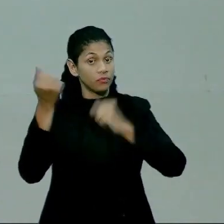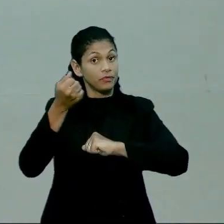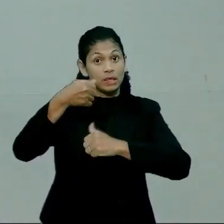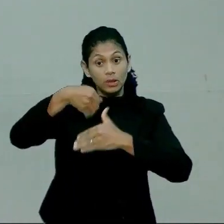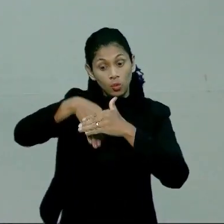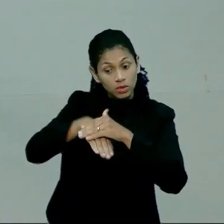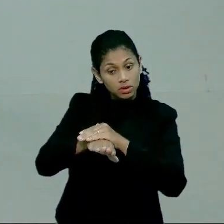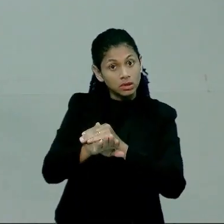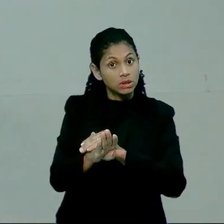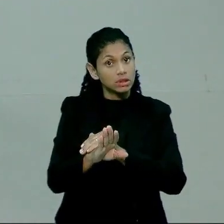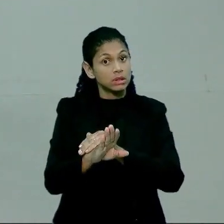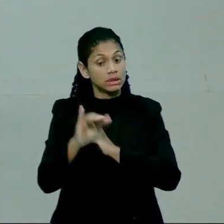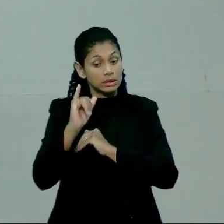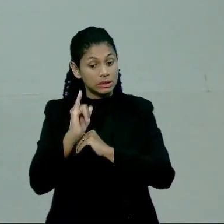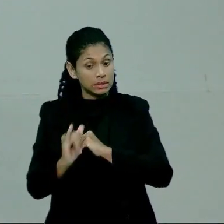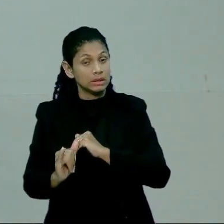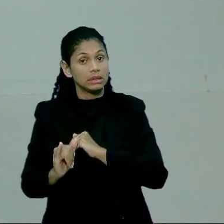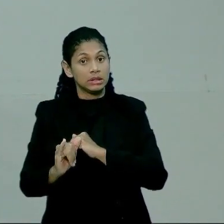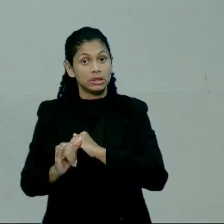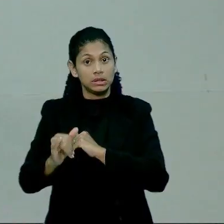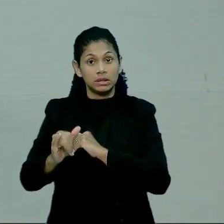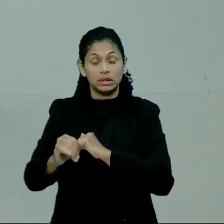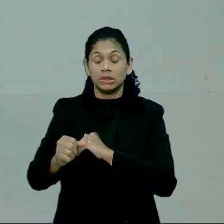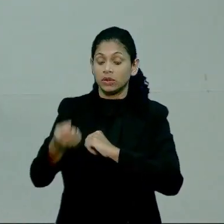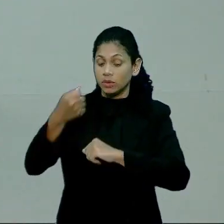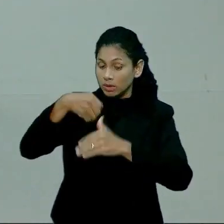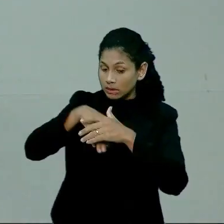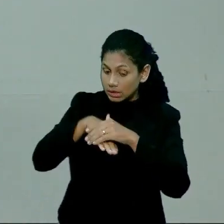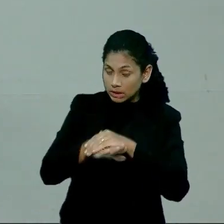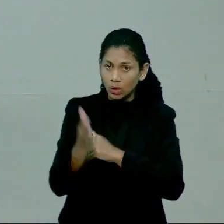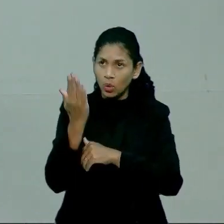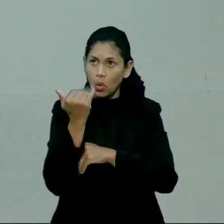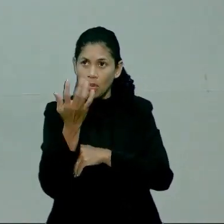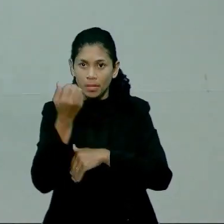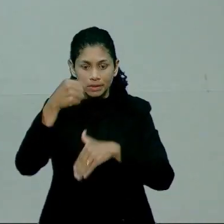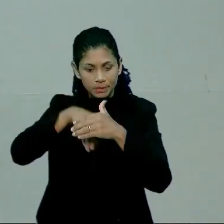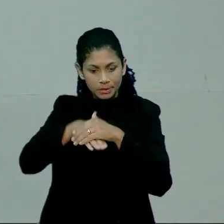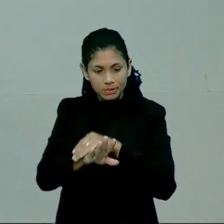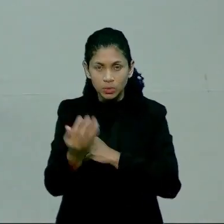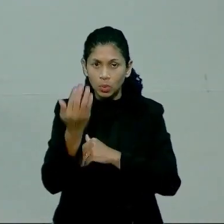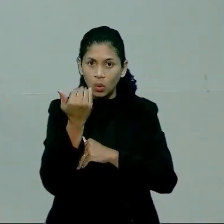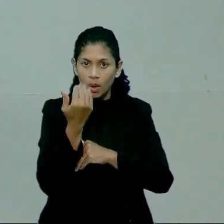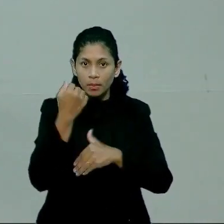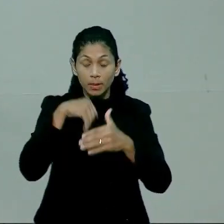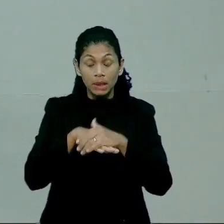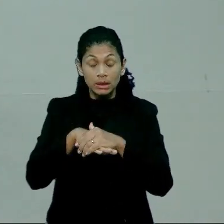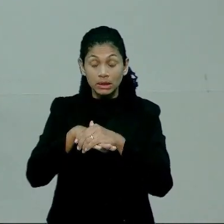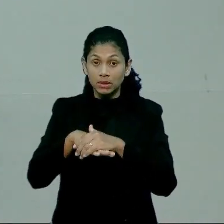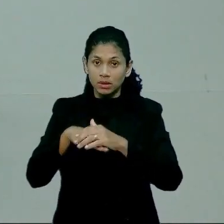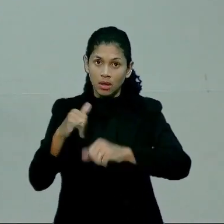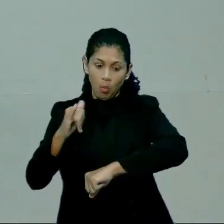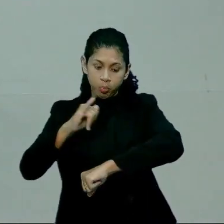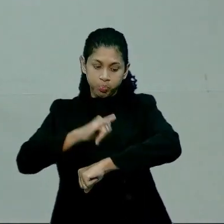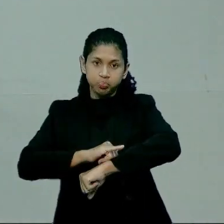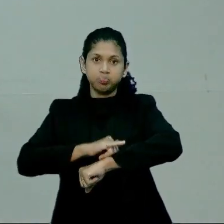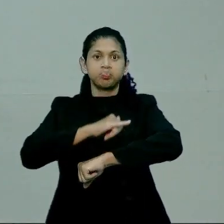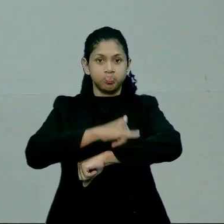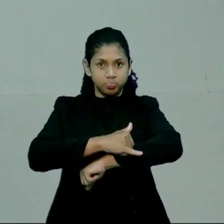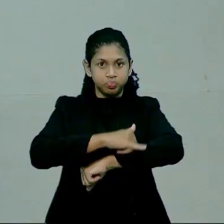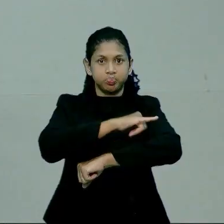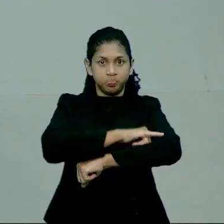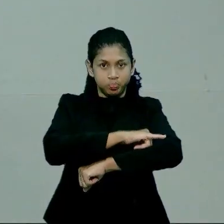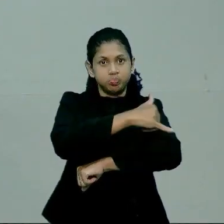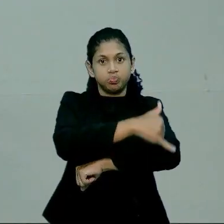energia corporal. E isso faz o quê? Gera gordura, acúmulo de gordura, obesidade, então a gente acaba engordando. Então, tudo é uma questão